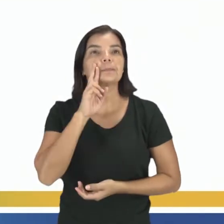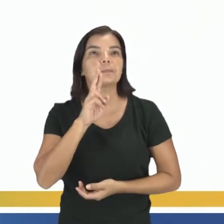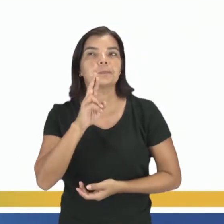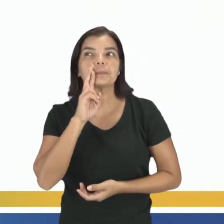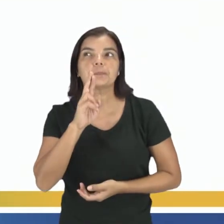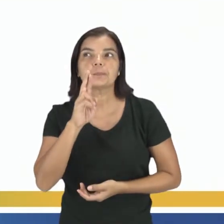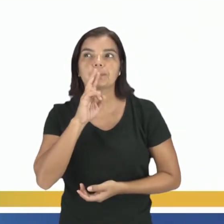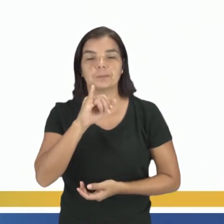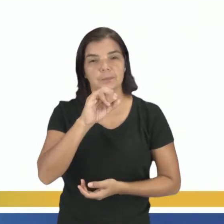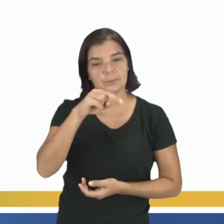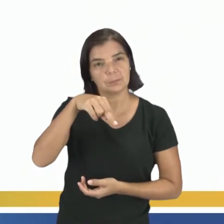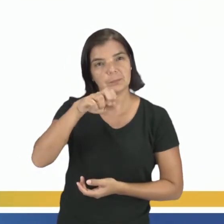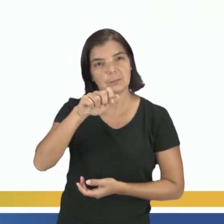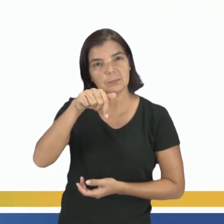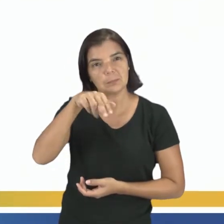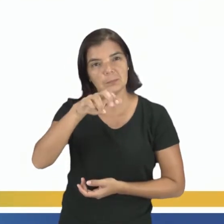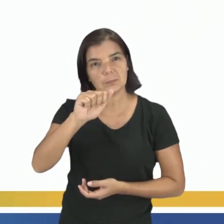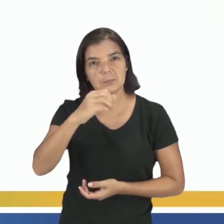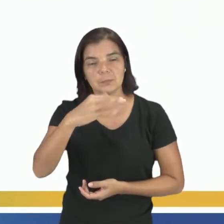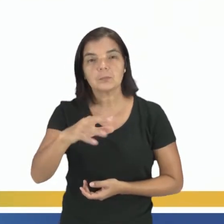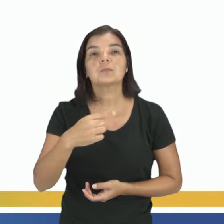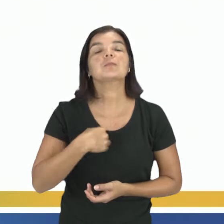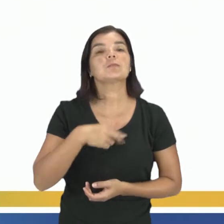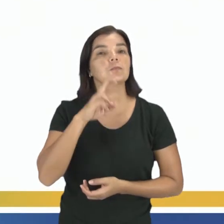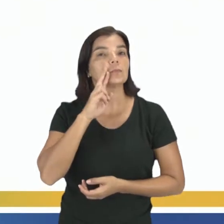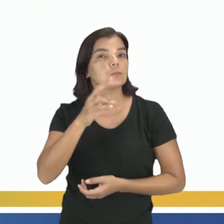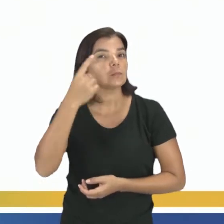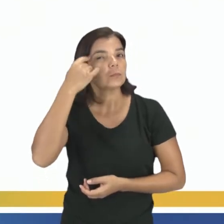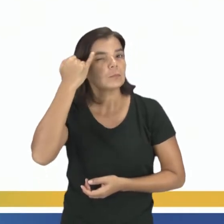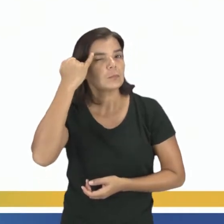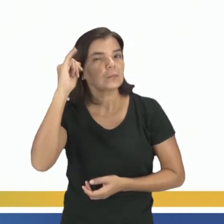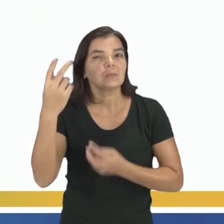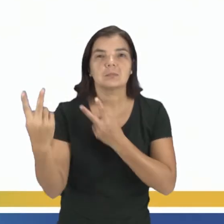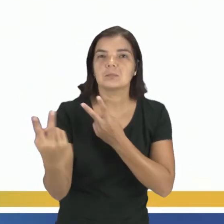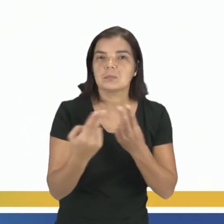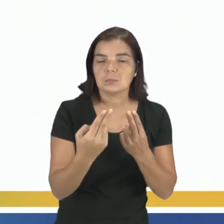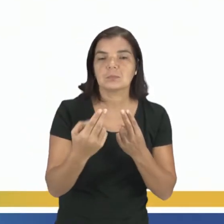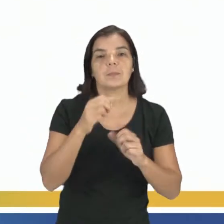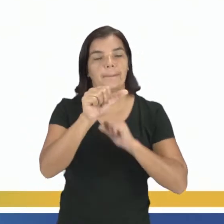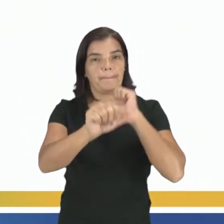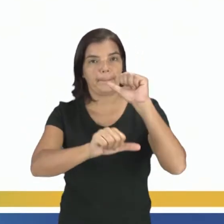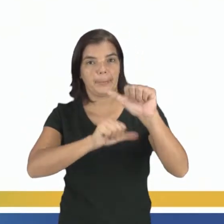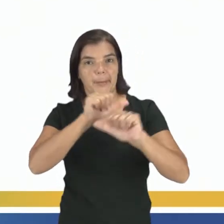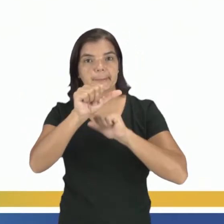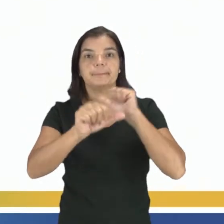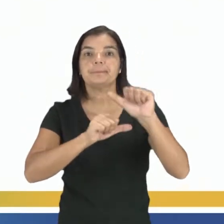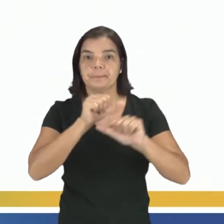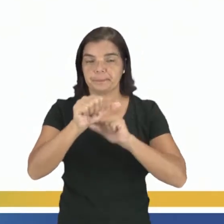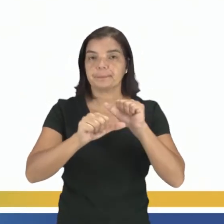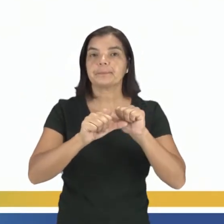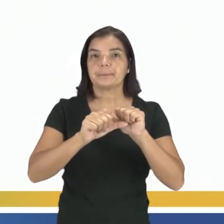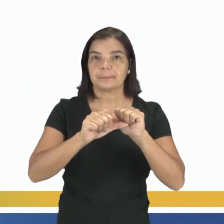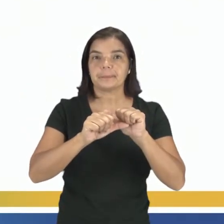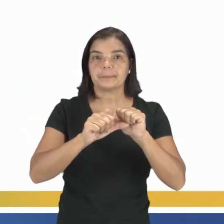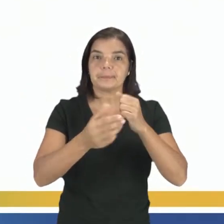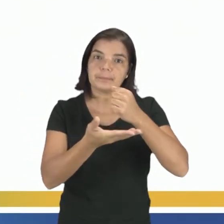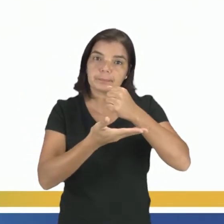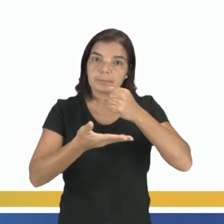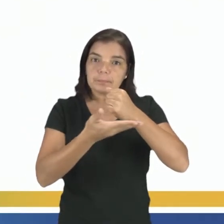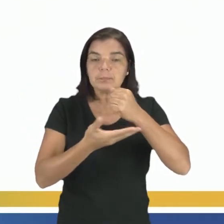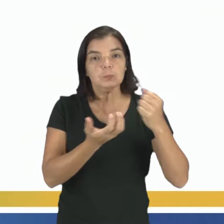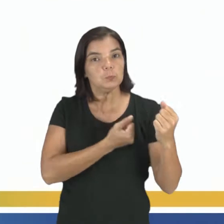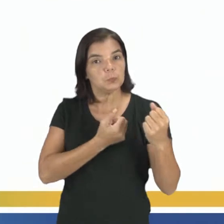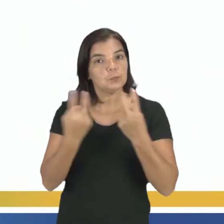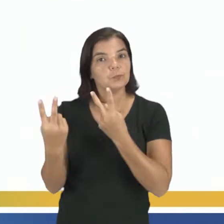resolvermos inequações, a gente usa a mesma ideia que a equação. A gente vai transformá-las em uma potência de bases